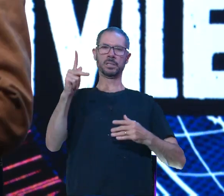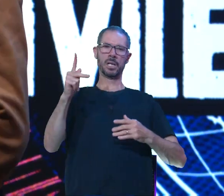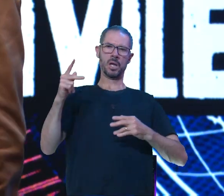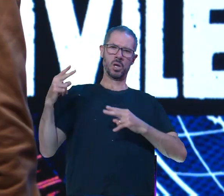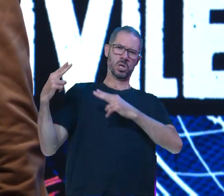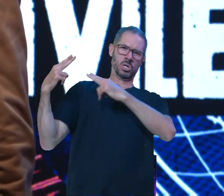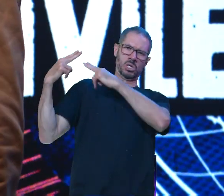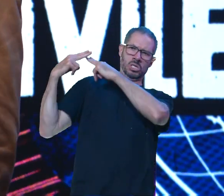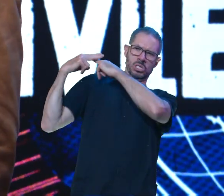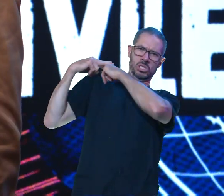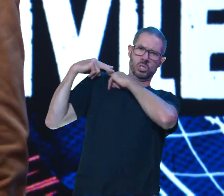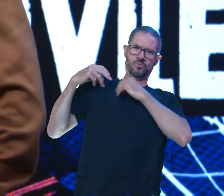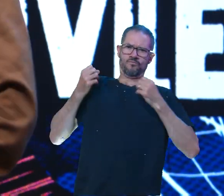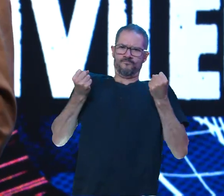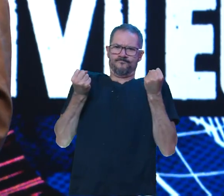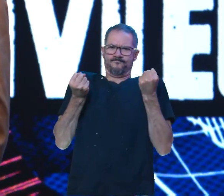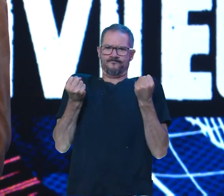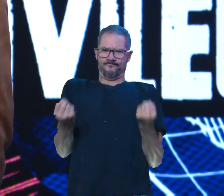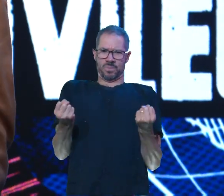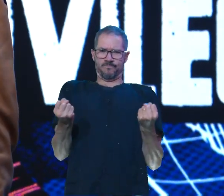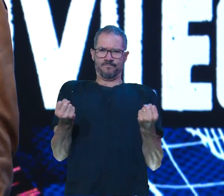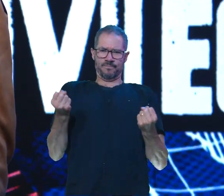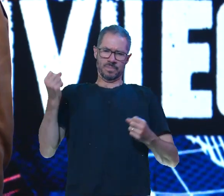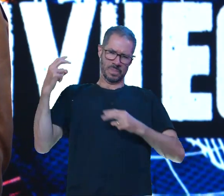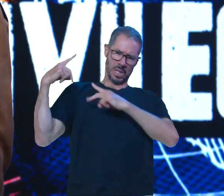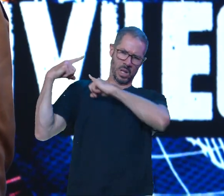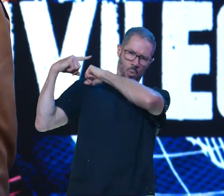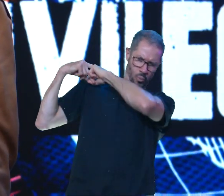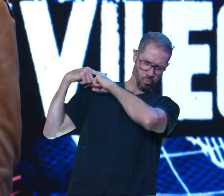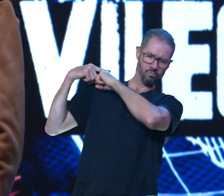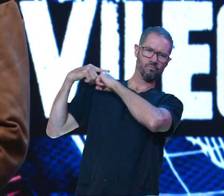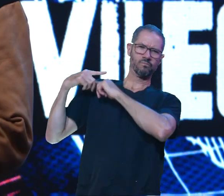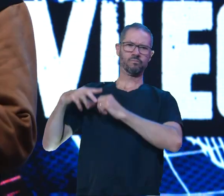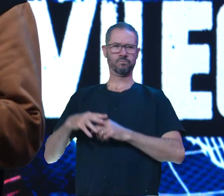dos irmãos. Sem crossfit.